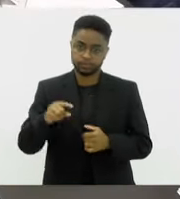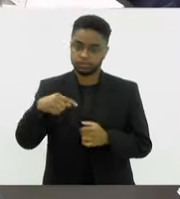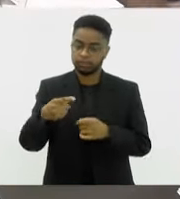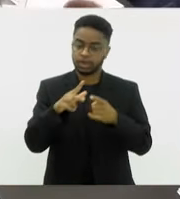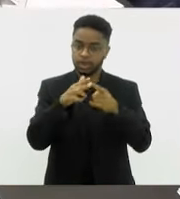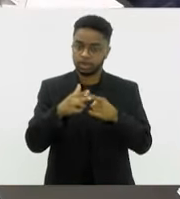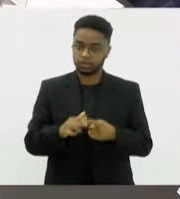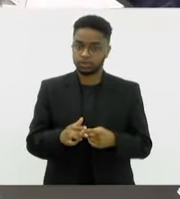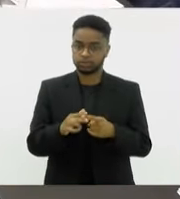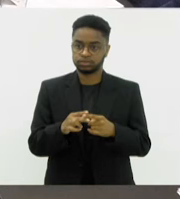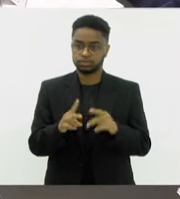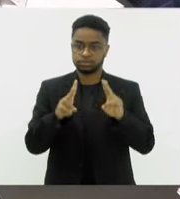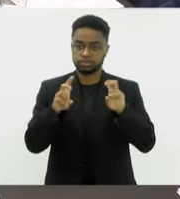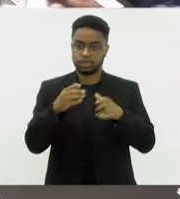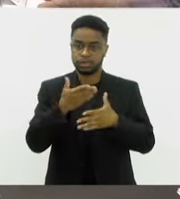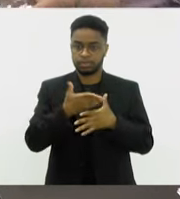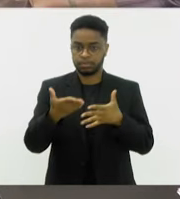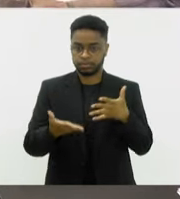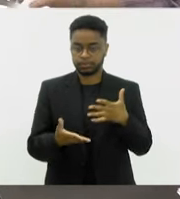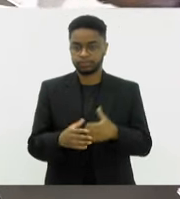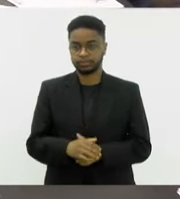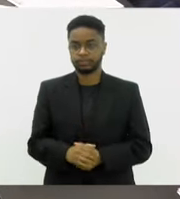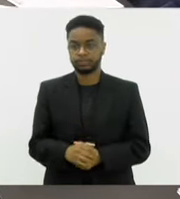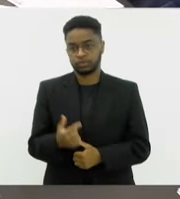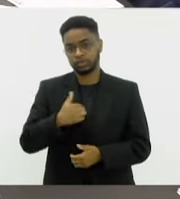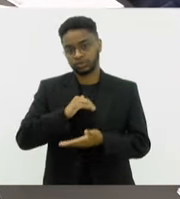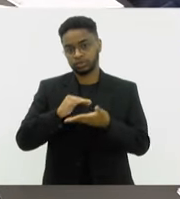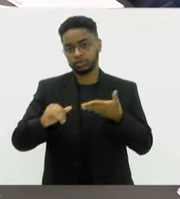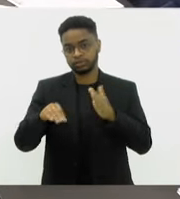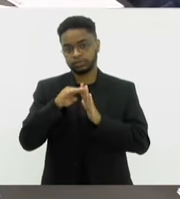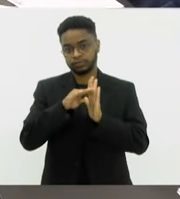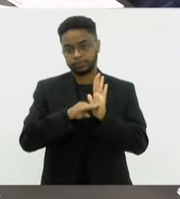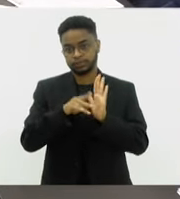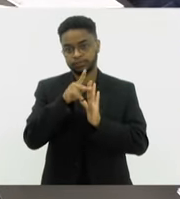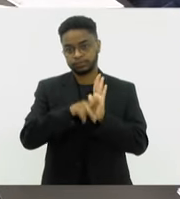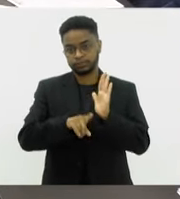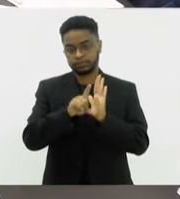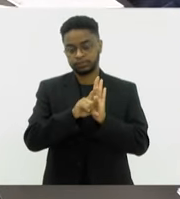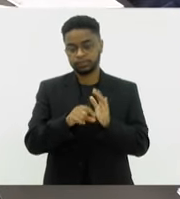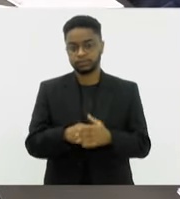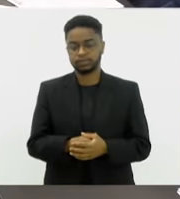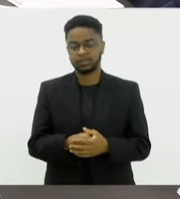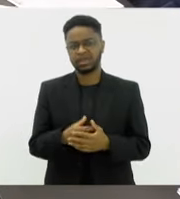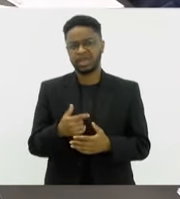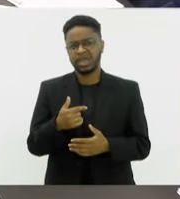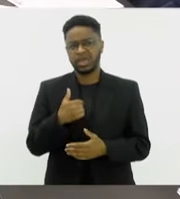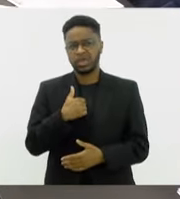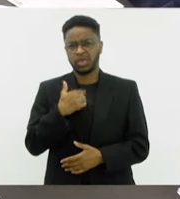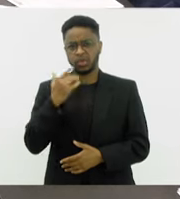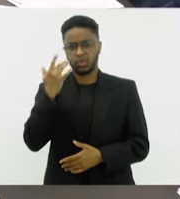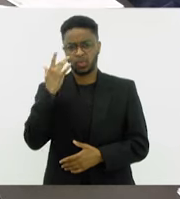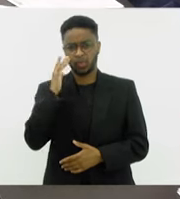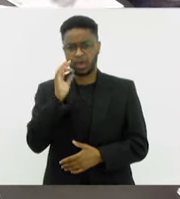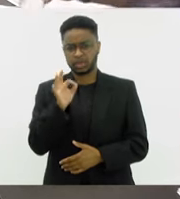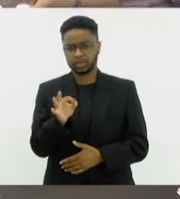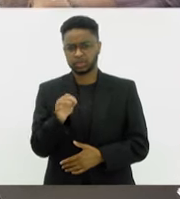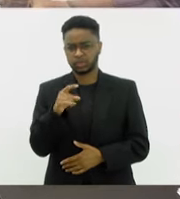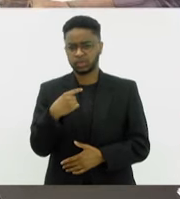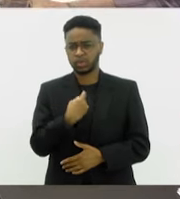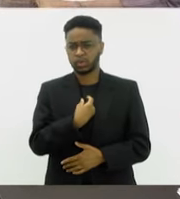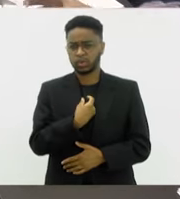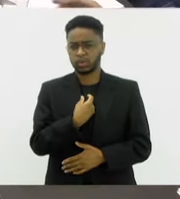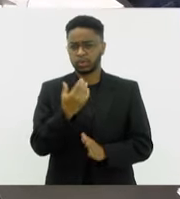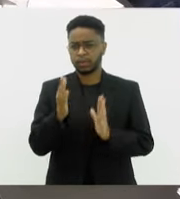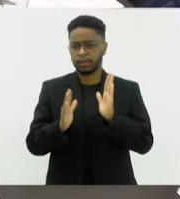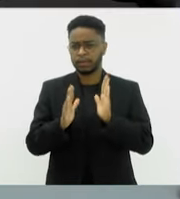essa questão de parcelamento. Vou retirar o projeto de pauta. Só chamando a atenção, que salvo eu de memória, o nosso era 6 meses.